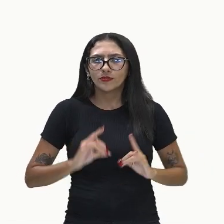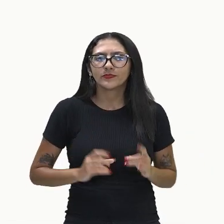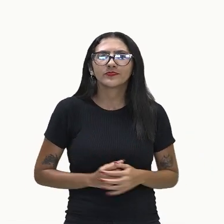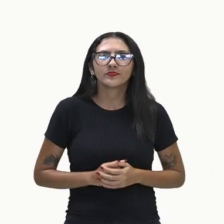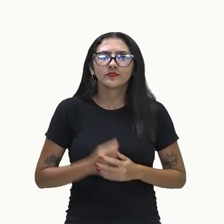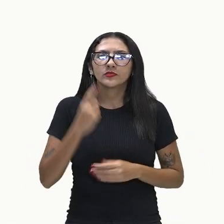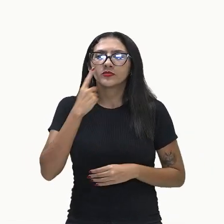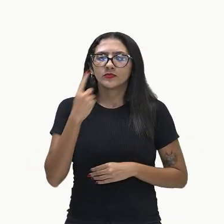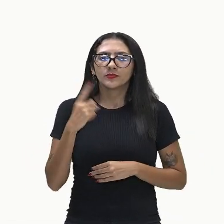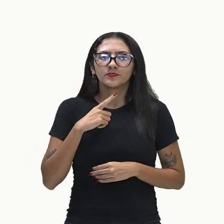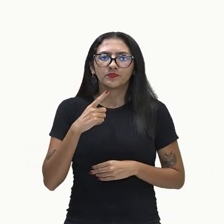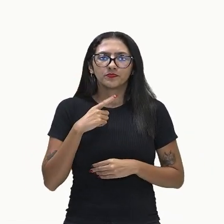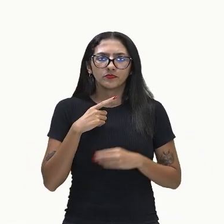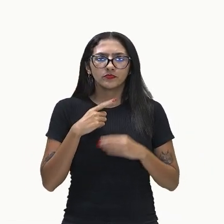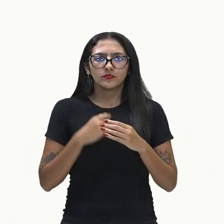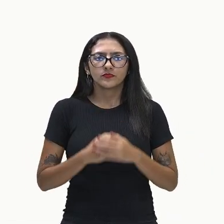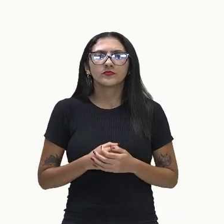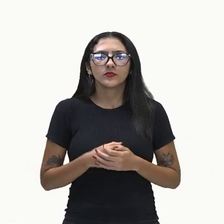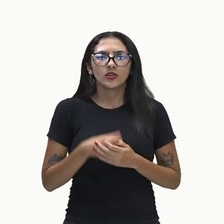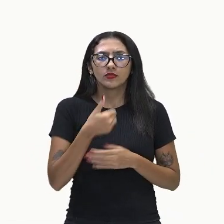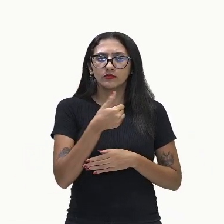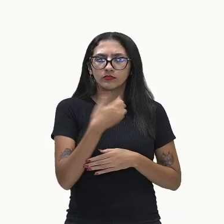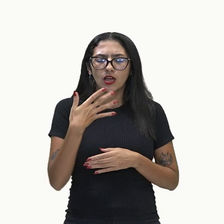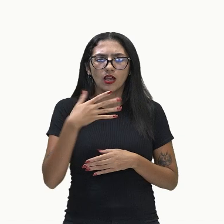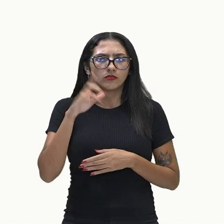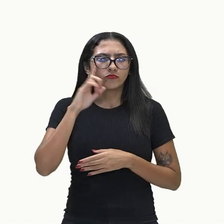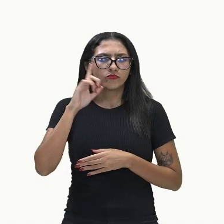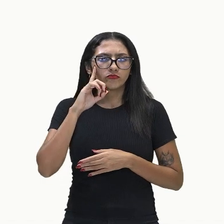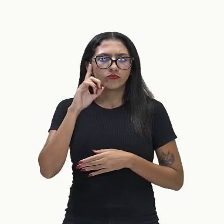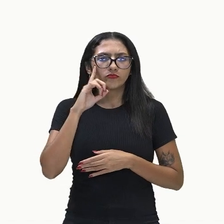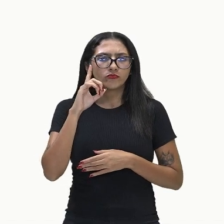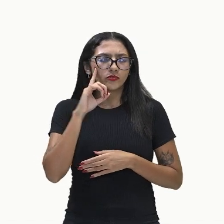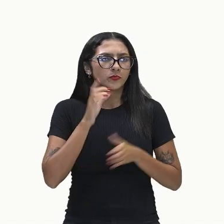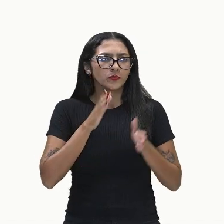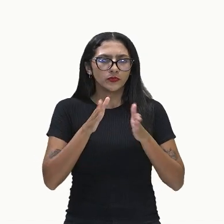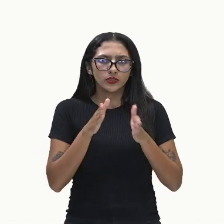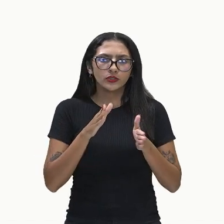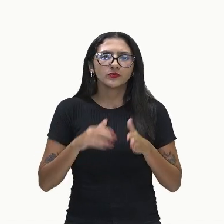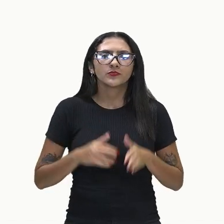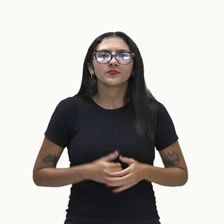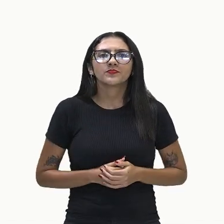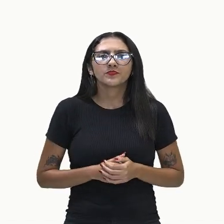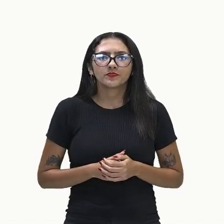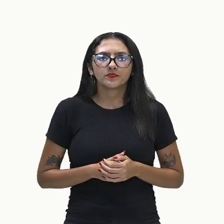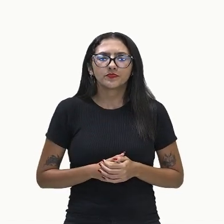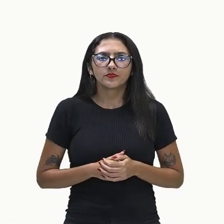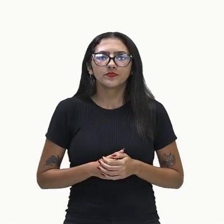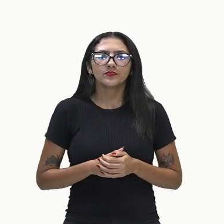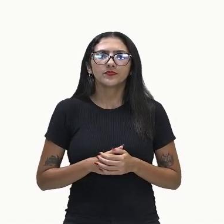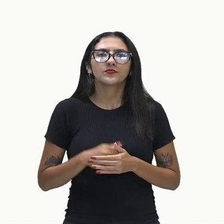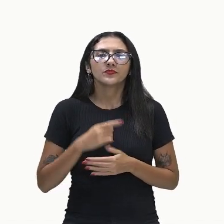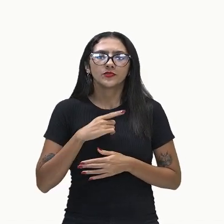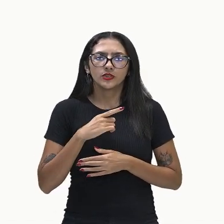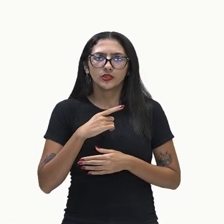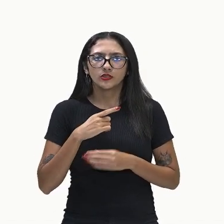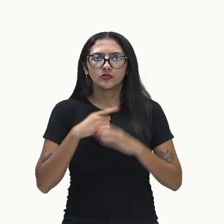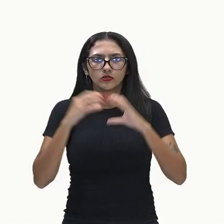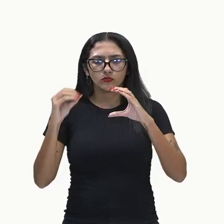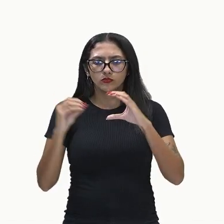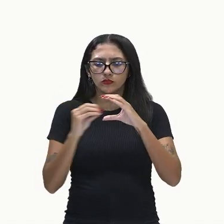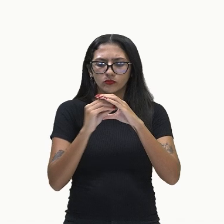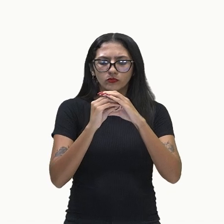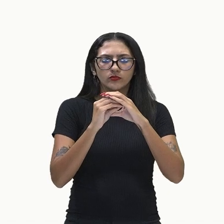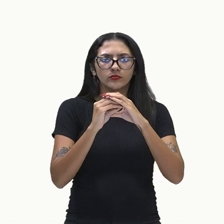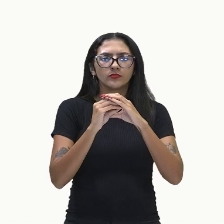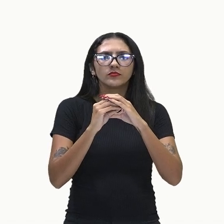ovulação no 14º dia, tá bom? 14 dias, ovulação. O corpo lúteo que vai produzir um hormônio que